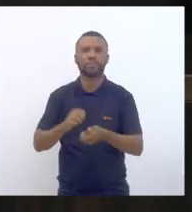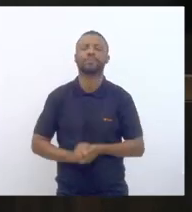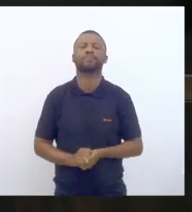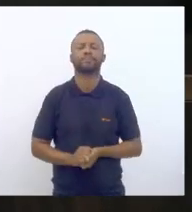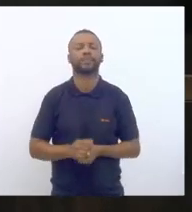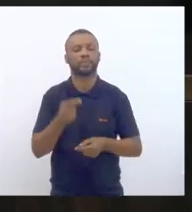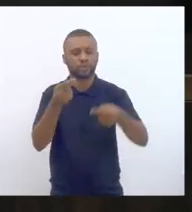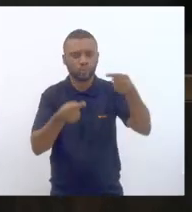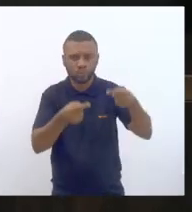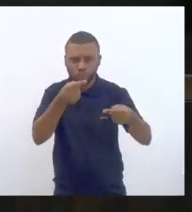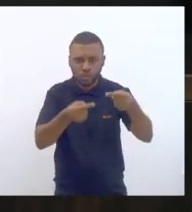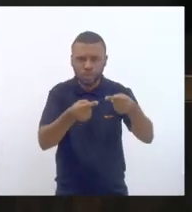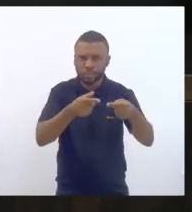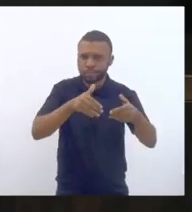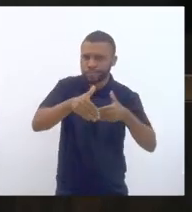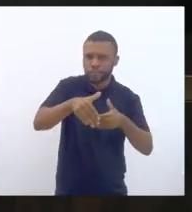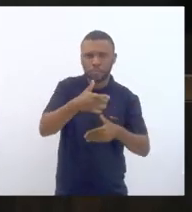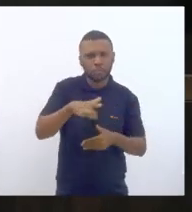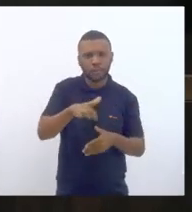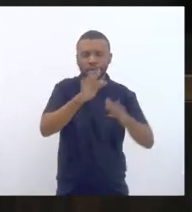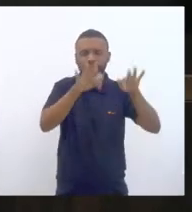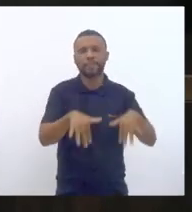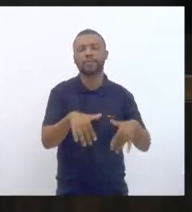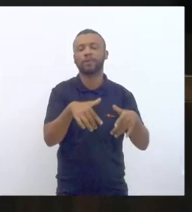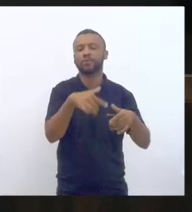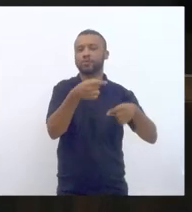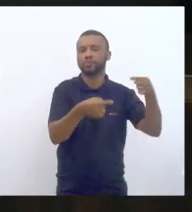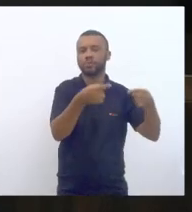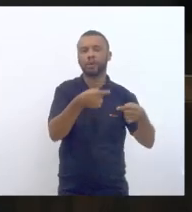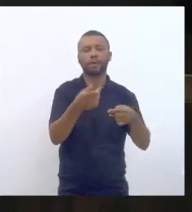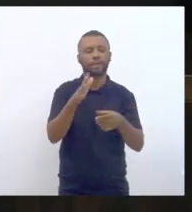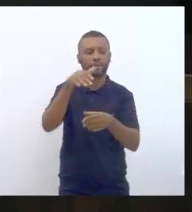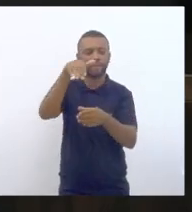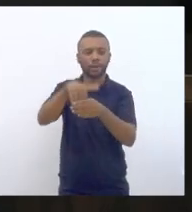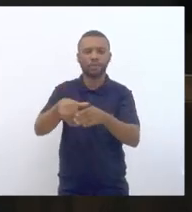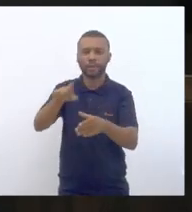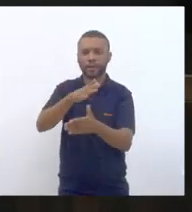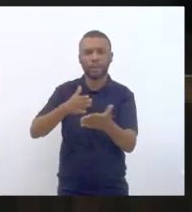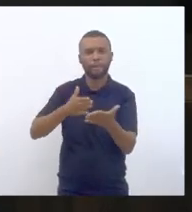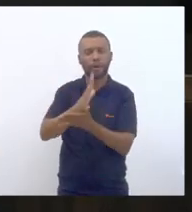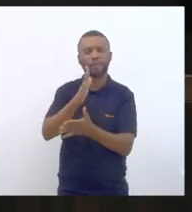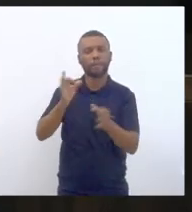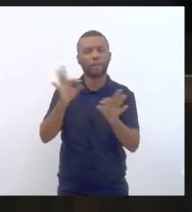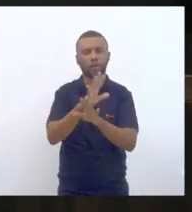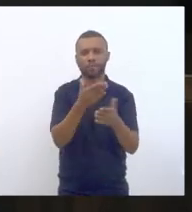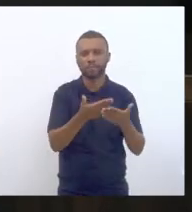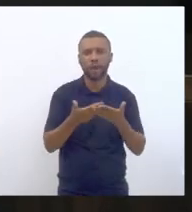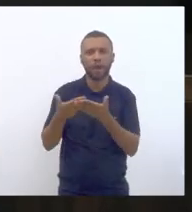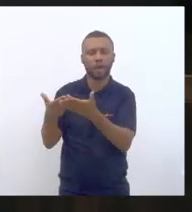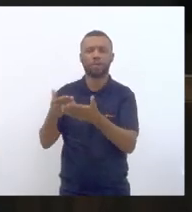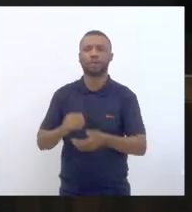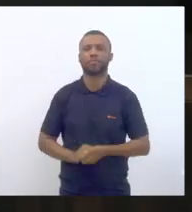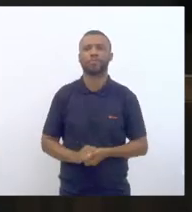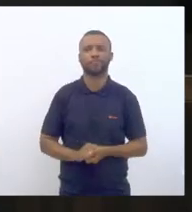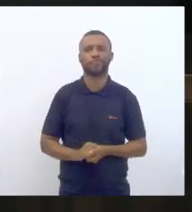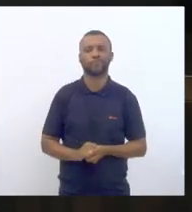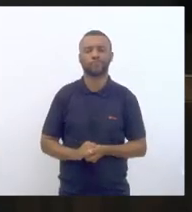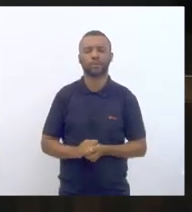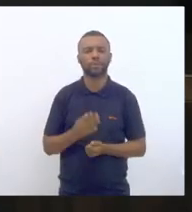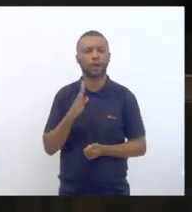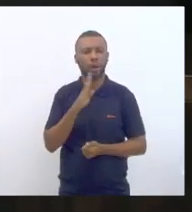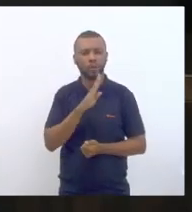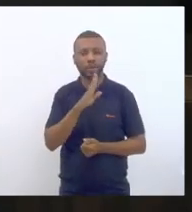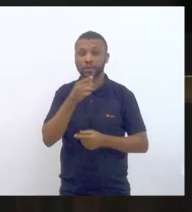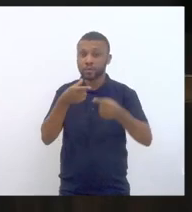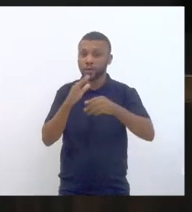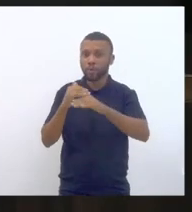Em discussão, não havendo quem queira discutir, encerra a discussão em votação. Se os que aprovam, permaneçam como estão, aprovado, vai autógrafo. Em regime de urgência,